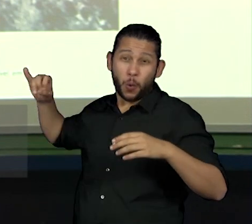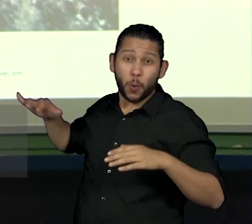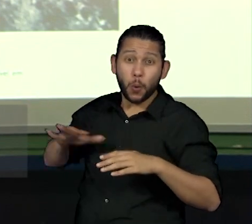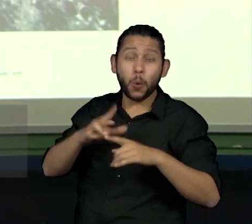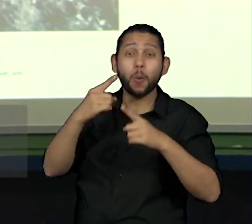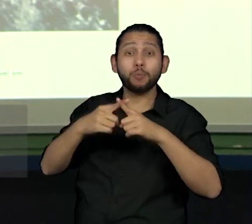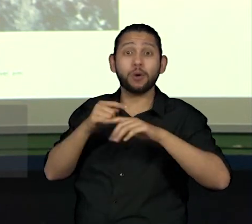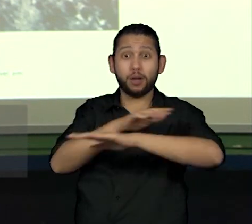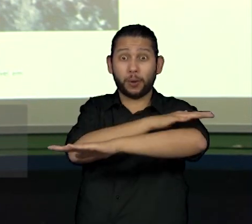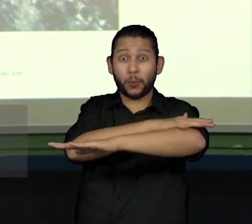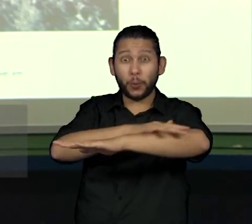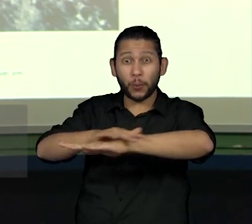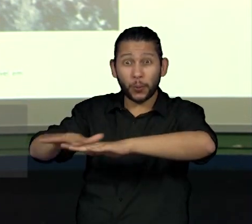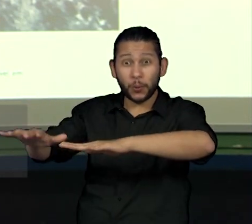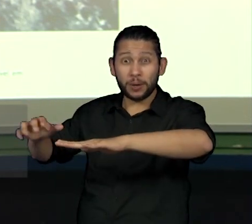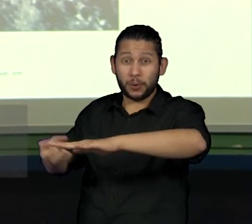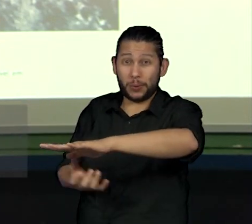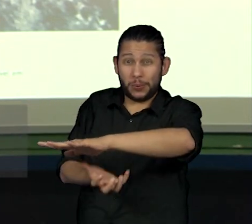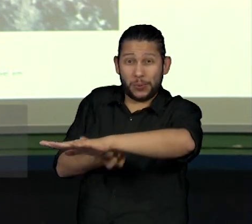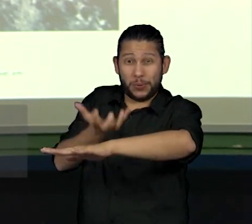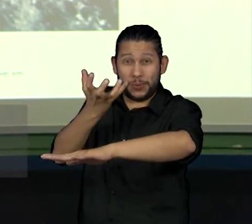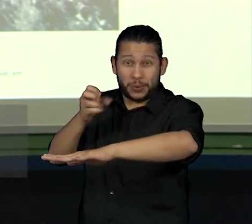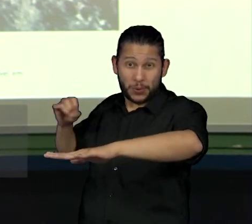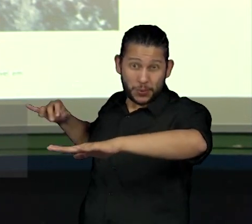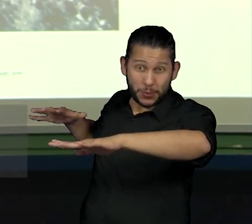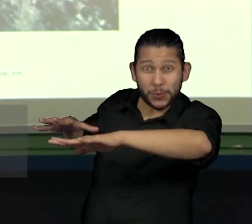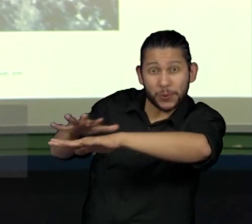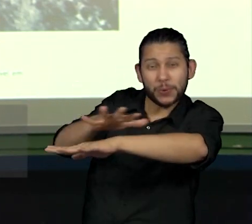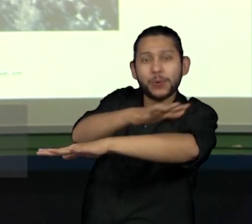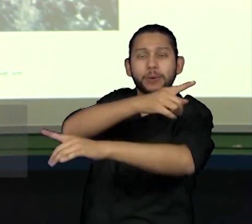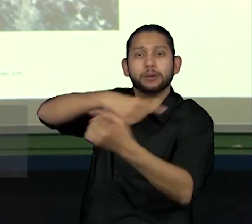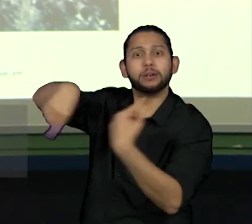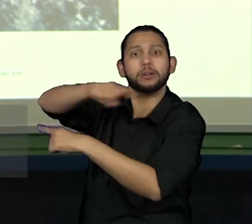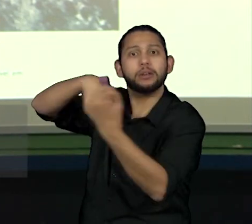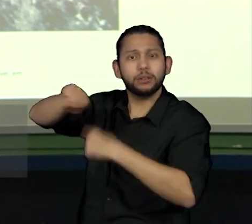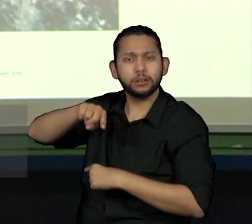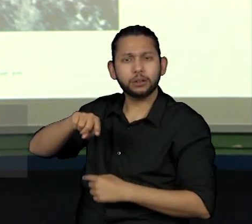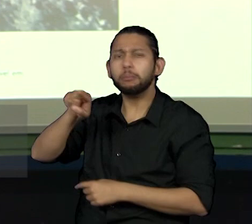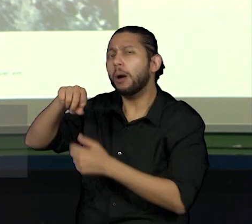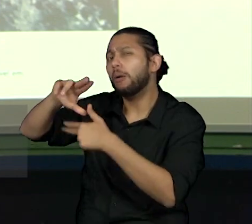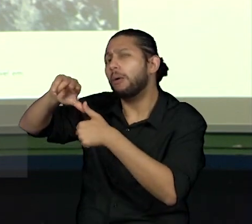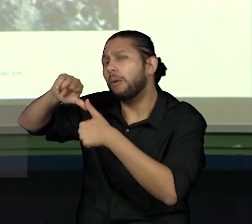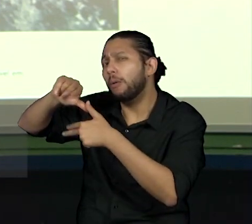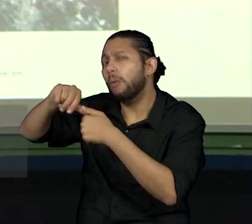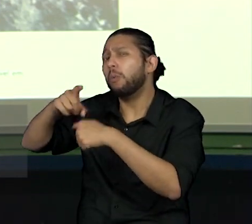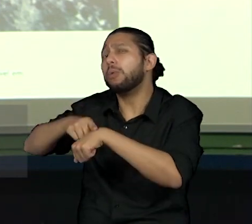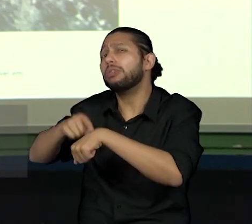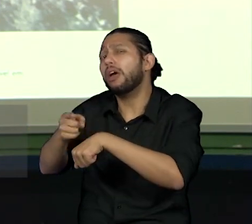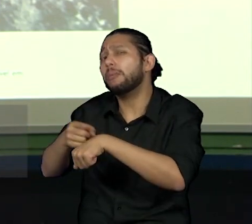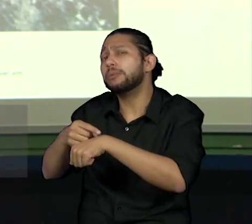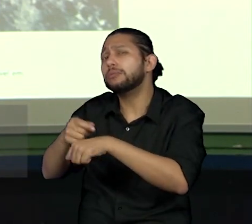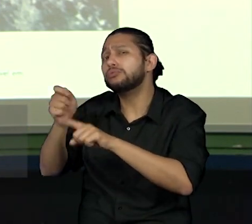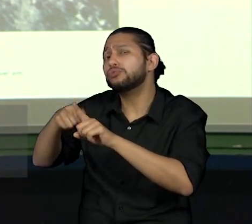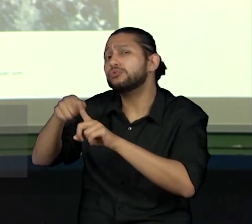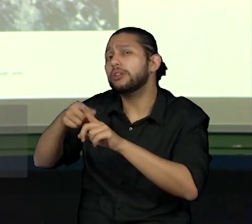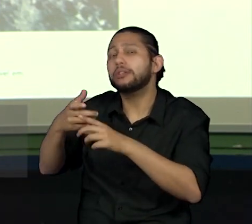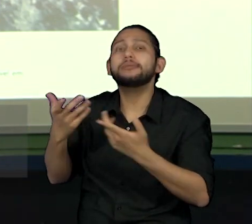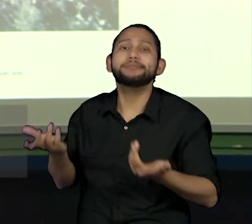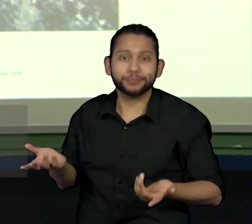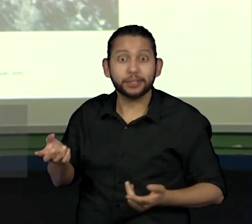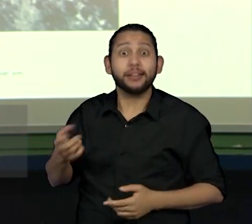tem o vapor d'água, onde a água aquece do oceano, e vai dar intensidade para formar esses furacões até